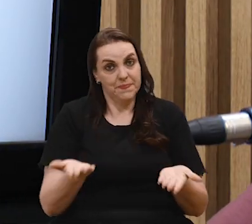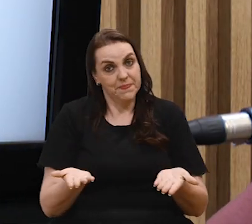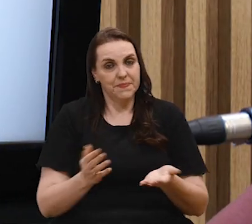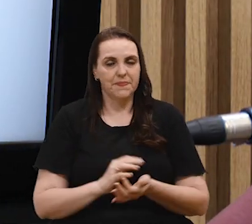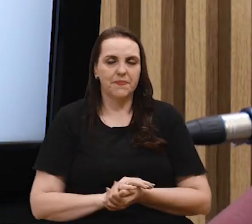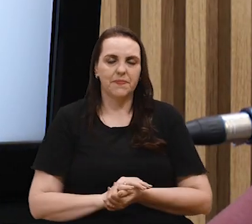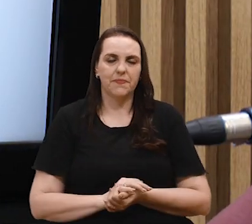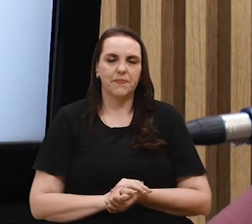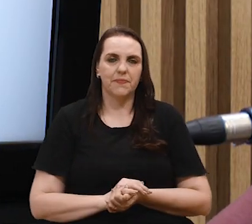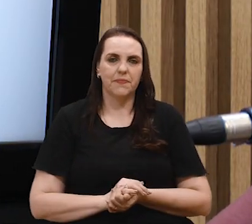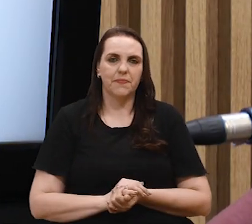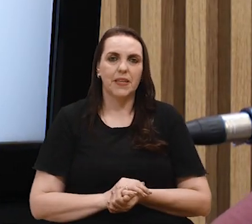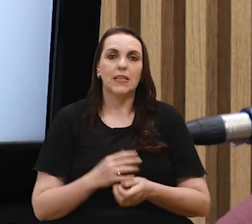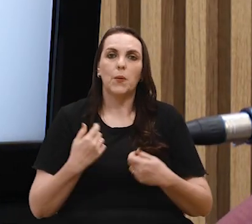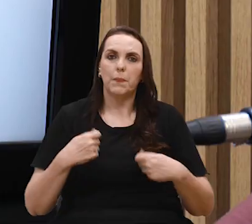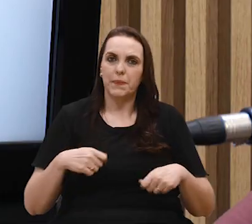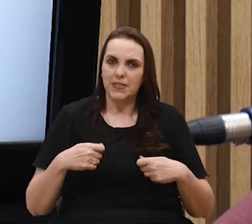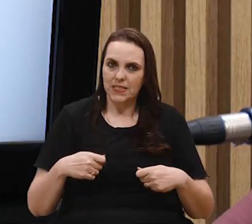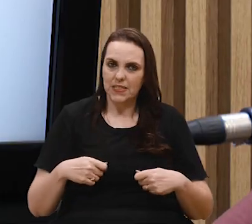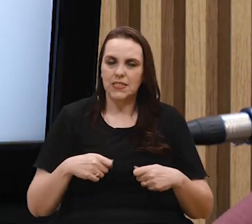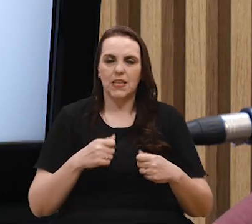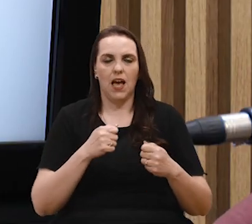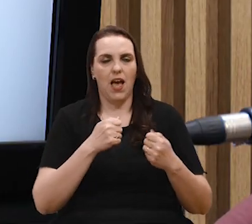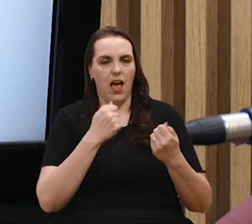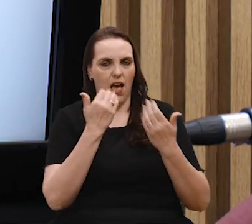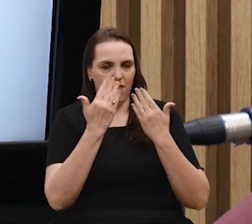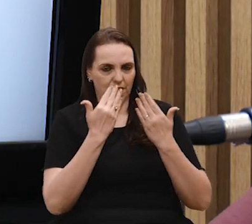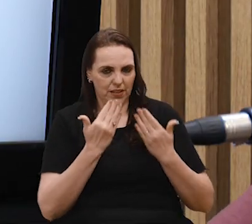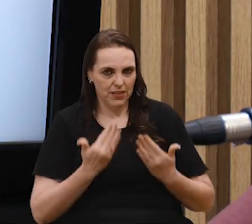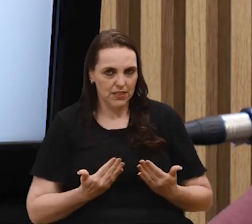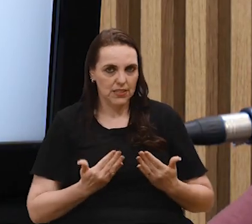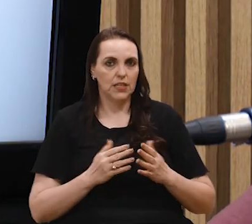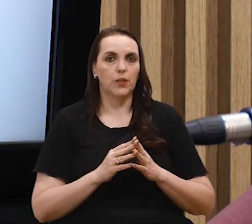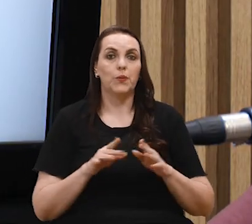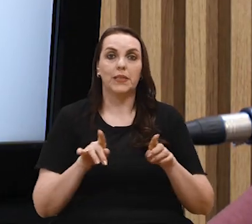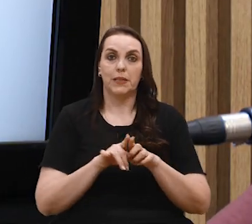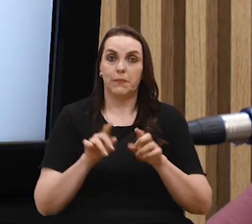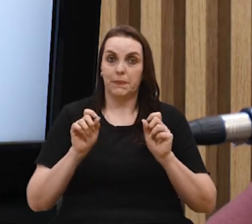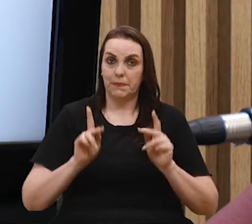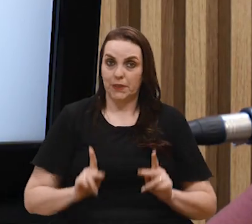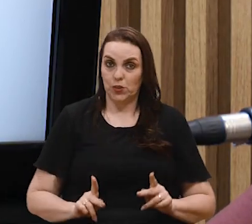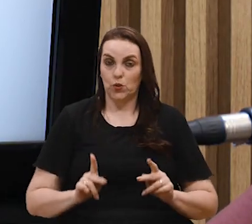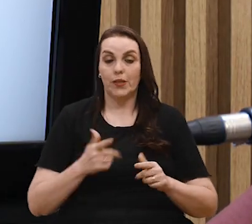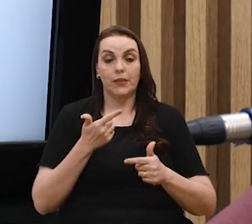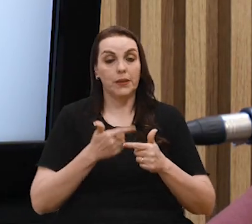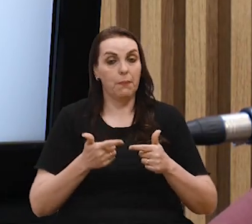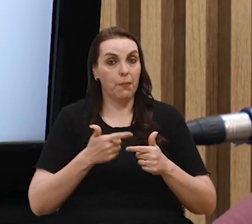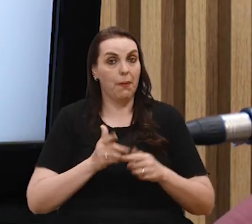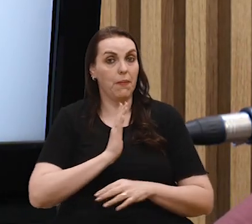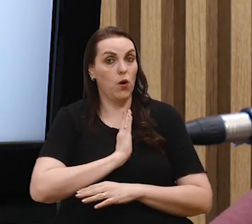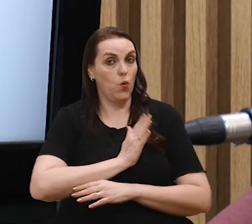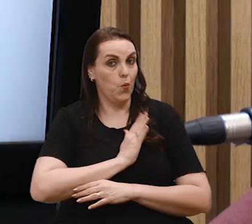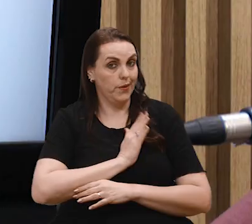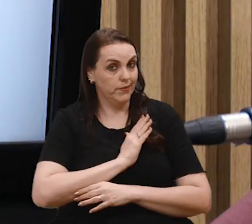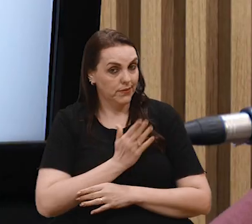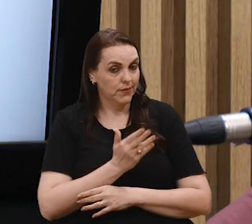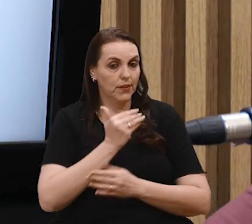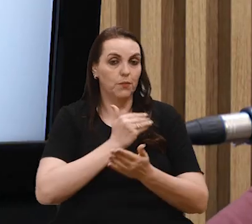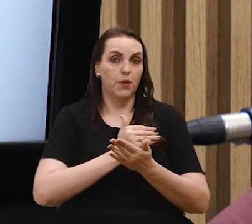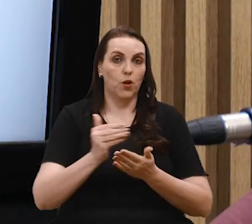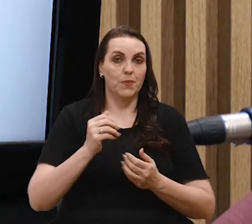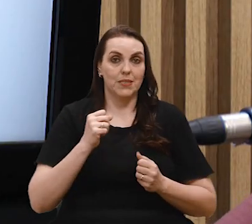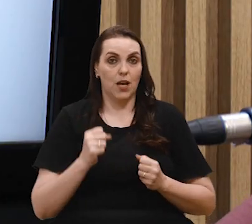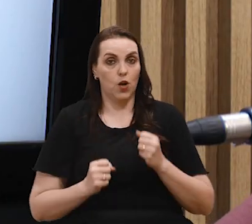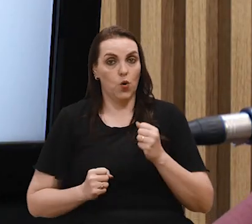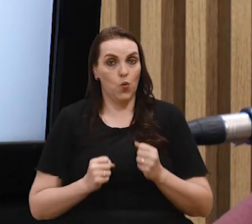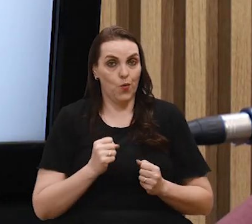Né? Então, é necessário fazer uma avaliação. Daqui a pouco a pessoa também tem que ver se não tem nenhum problema cardíaco aí para